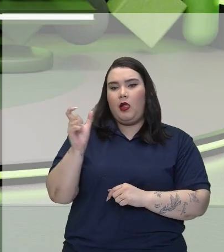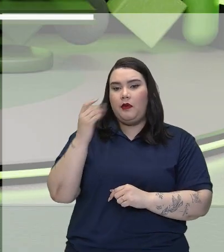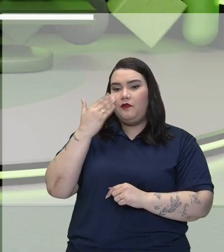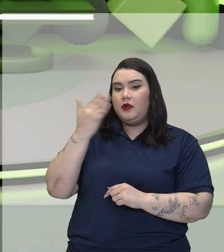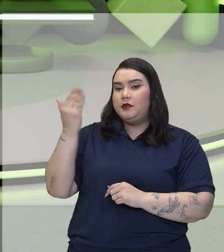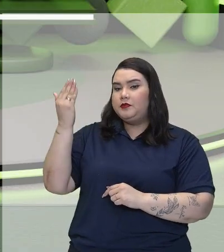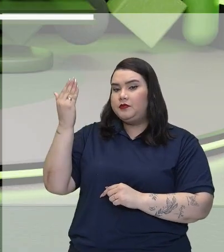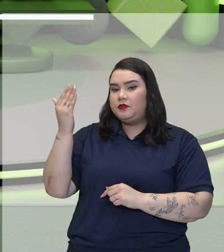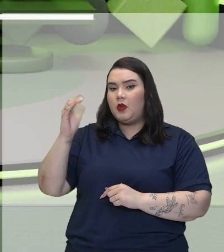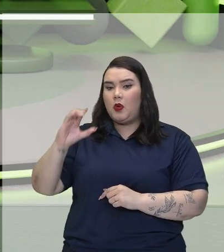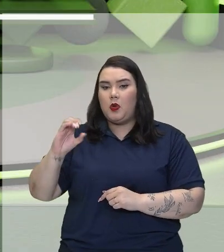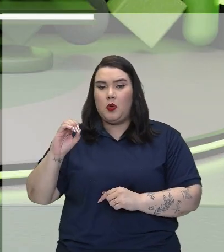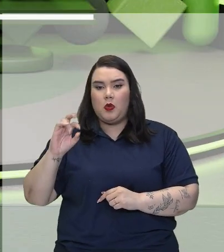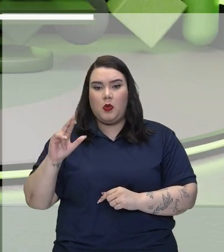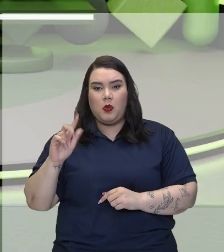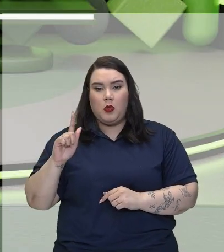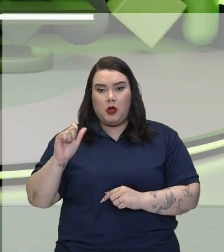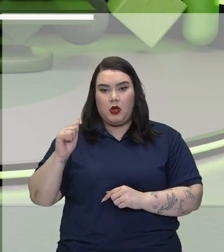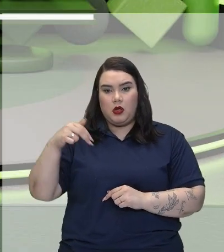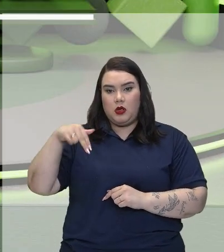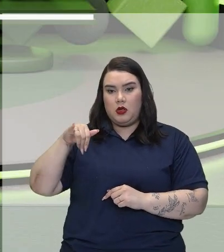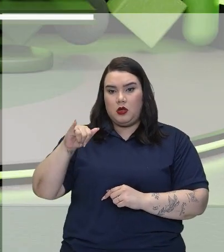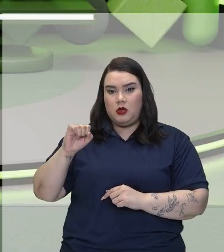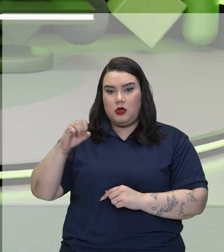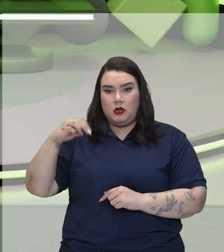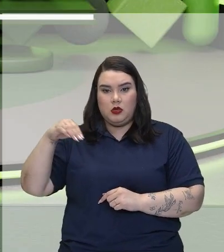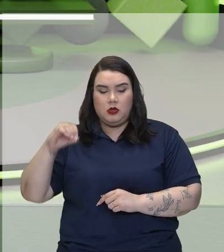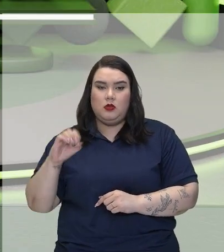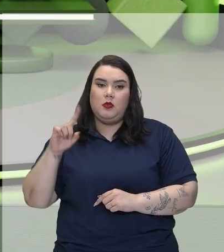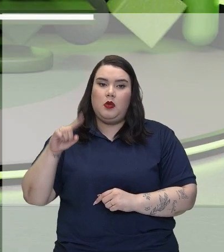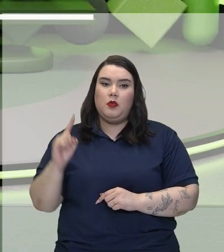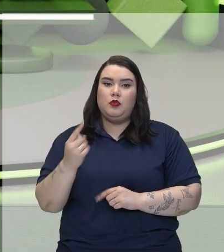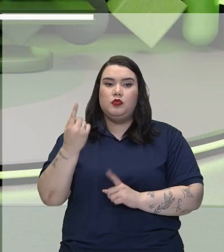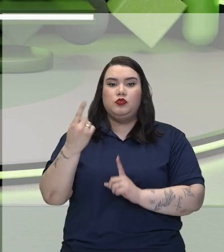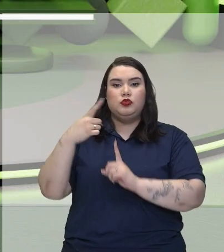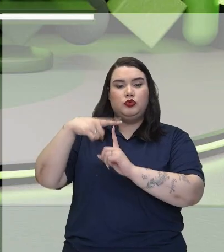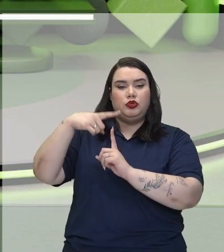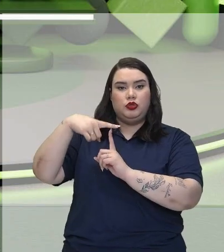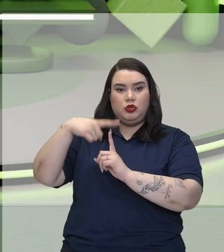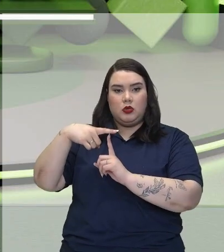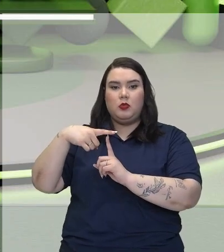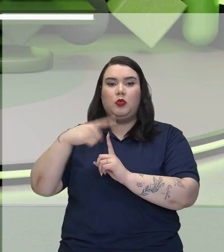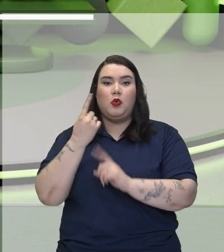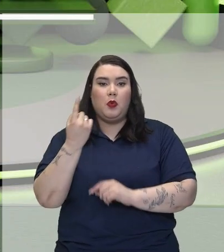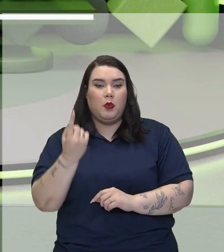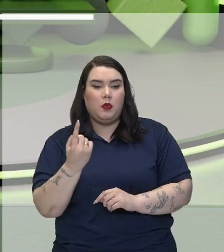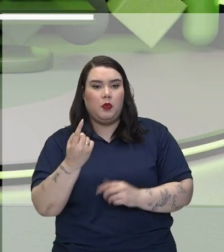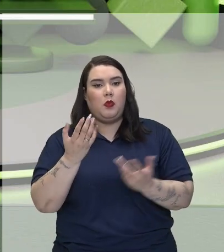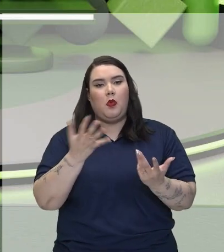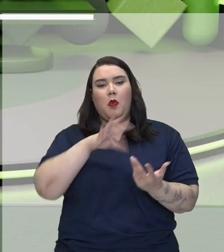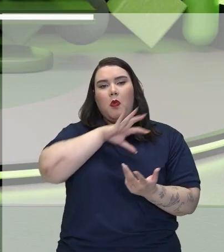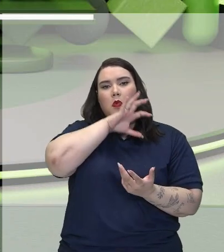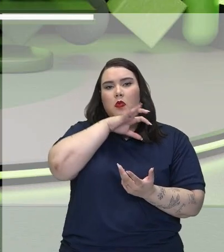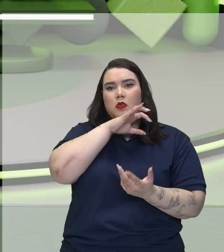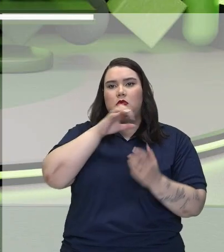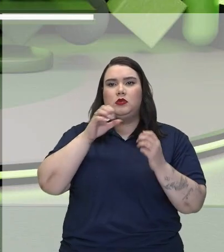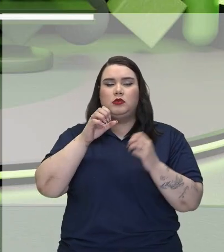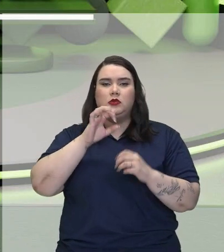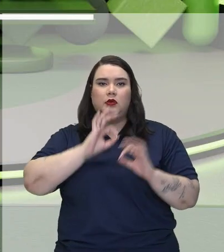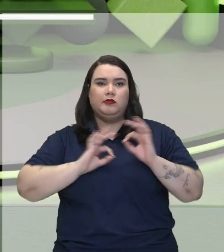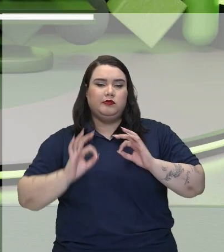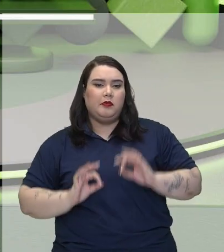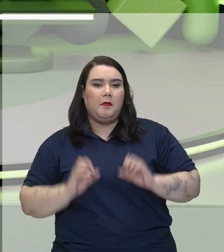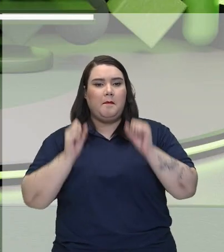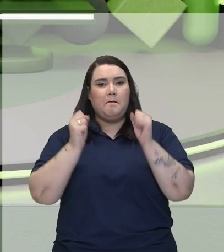está falando de uma determinada espécie, né? Eu trouxe aqui para vocês o exemplo da onça, mas poderia ser um macaco, poderia ser um